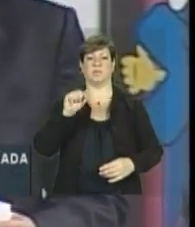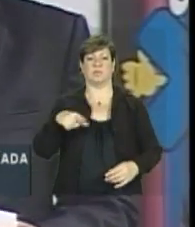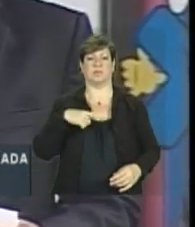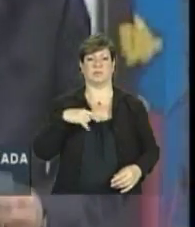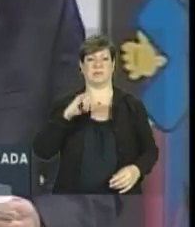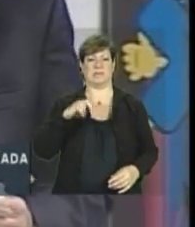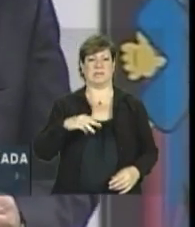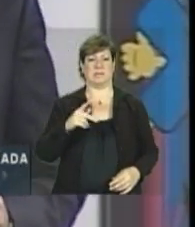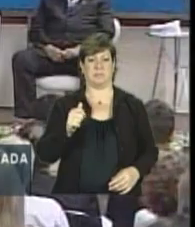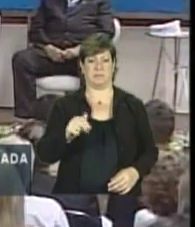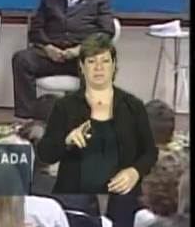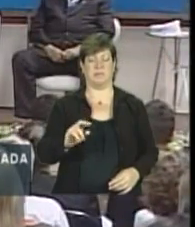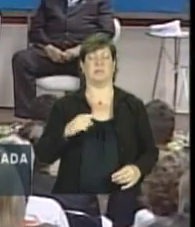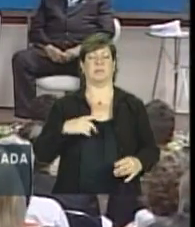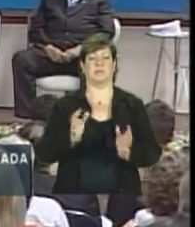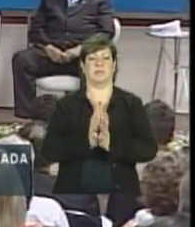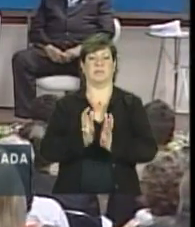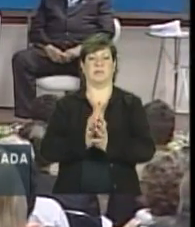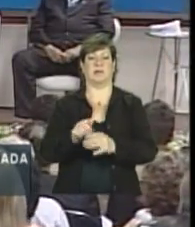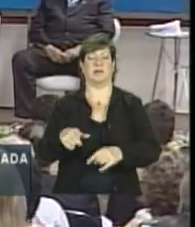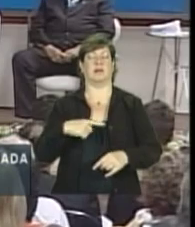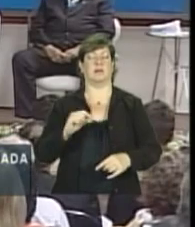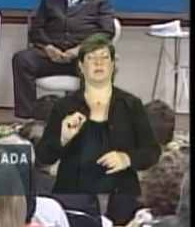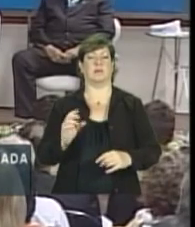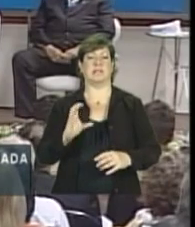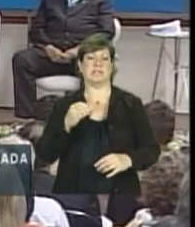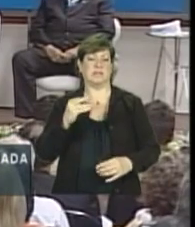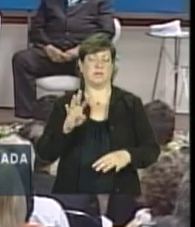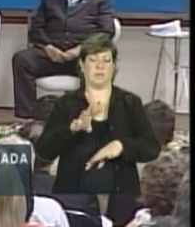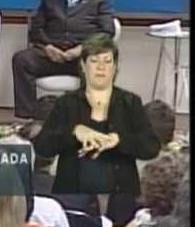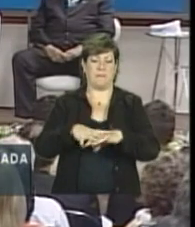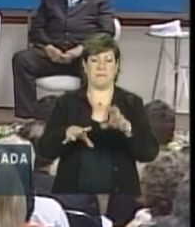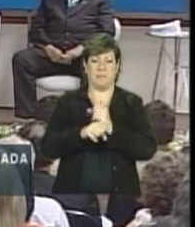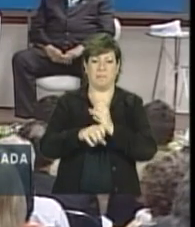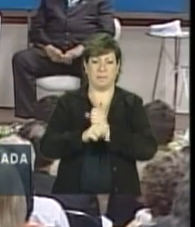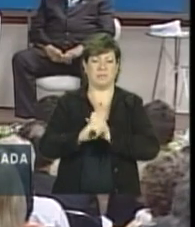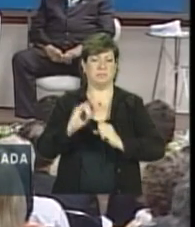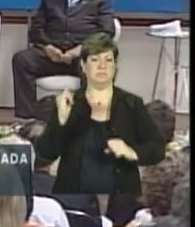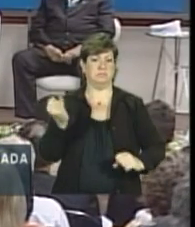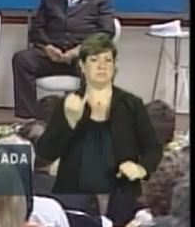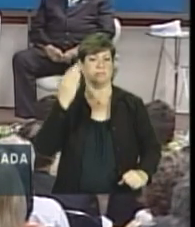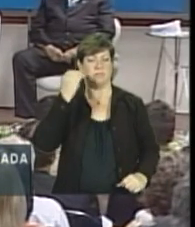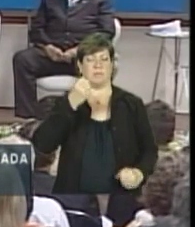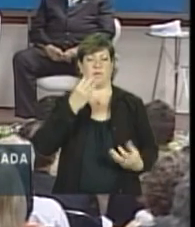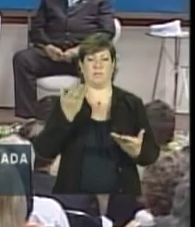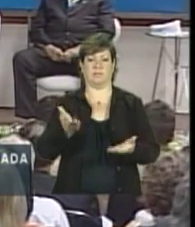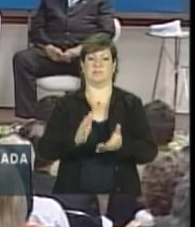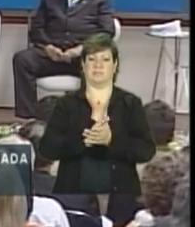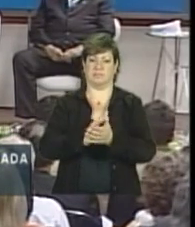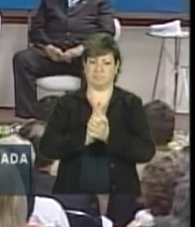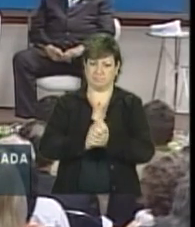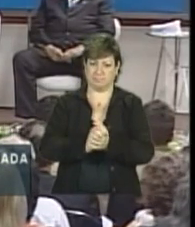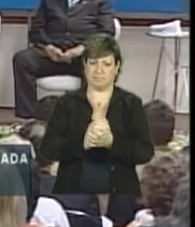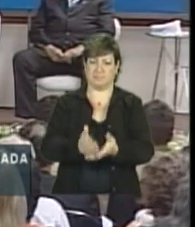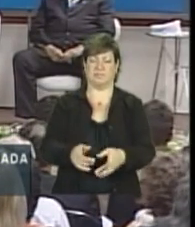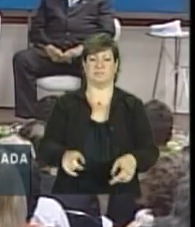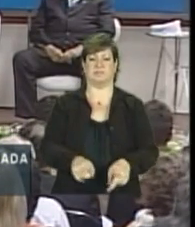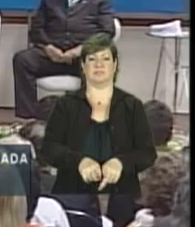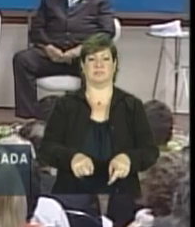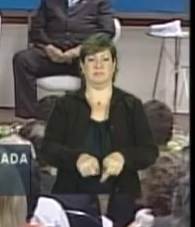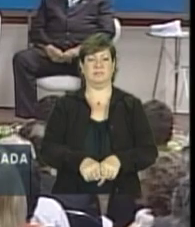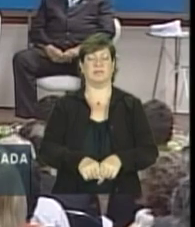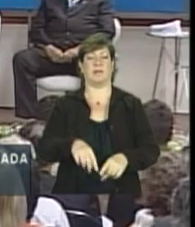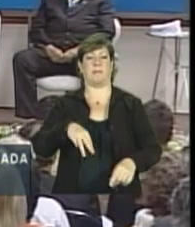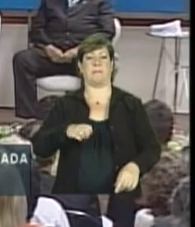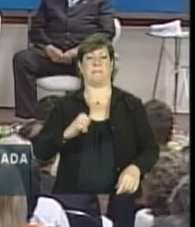melhores centros de matemática a nível internacional. Saudar o nosso César Calegari, secretário de Educação Básica do Ministério